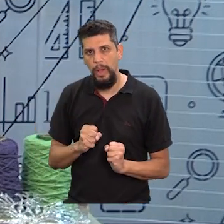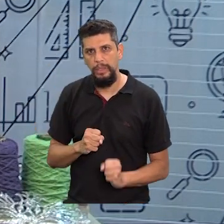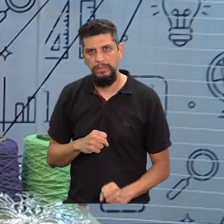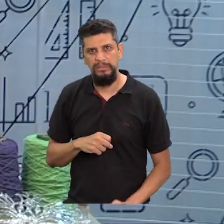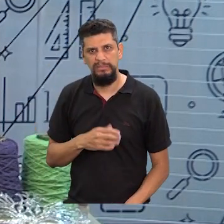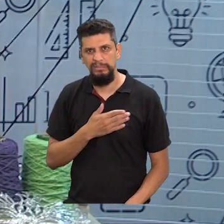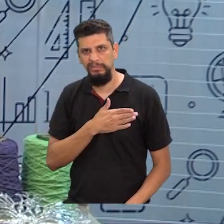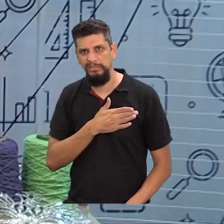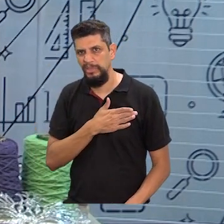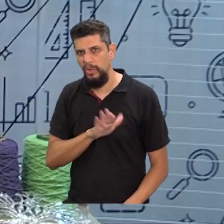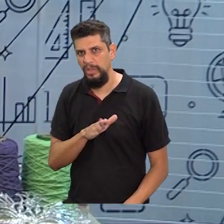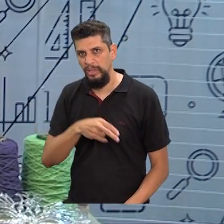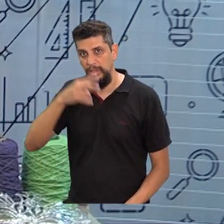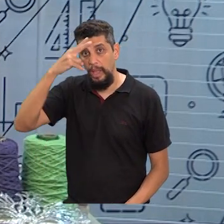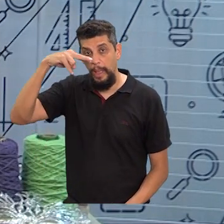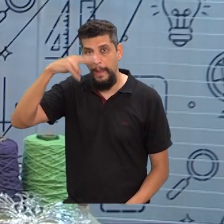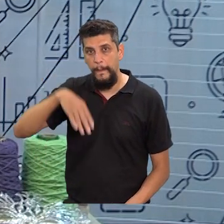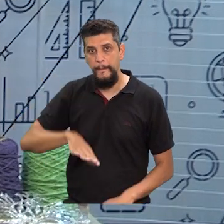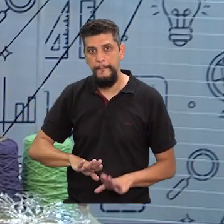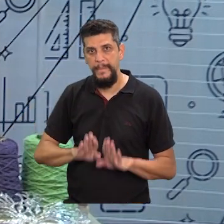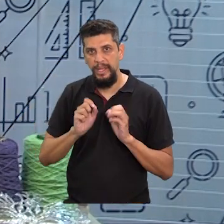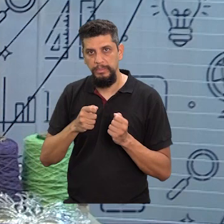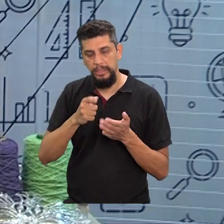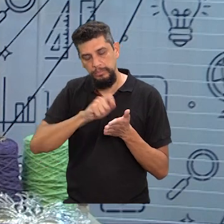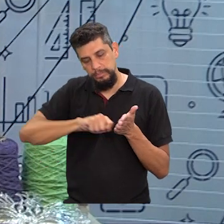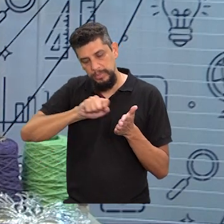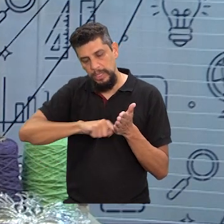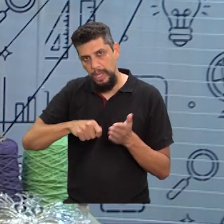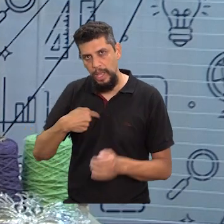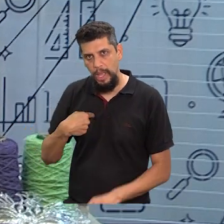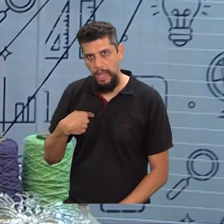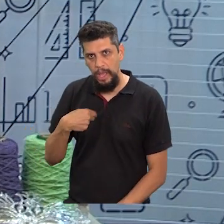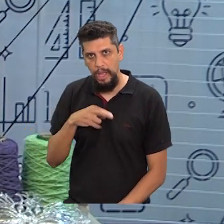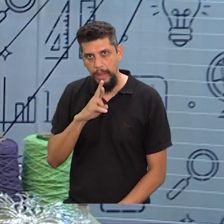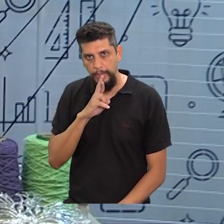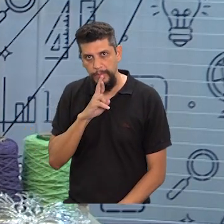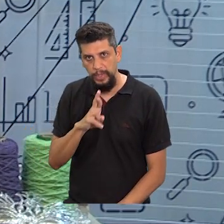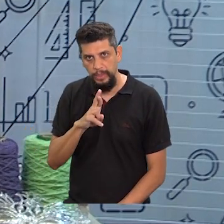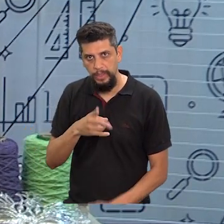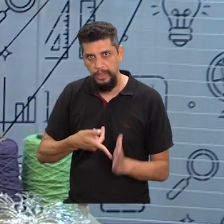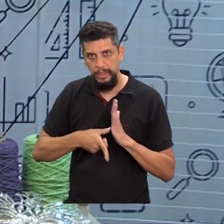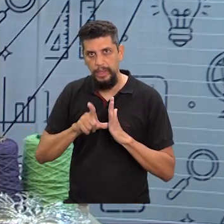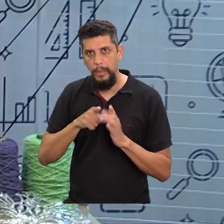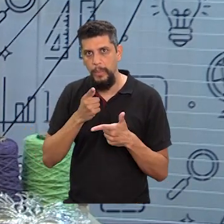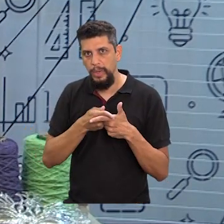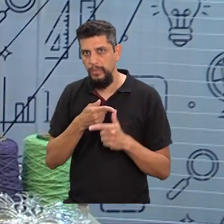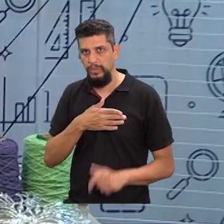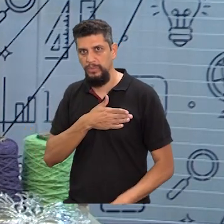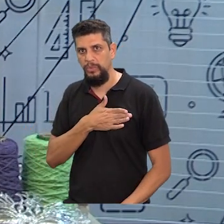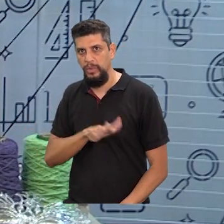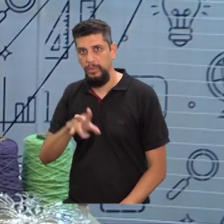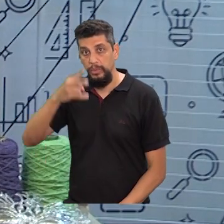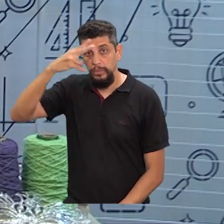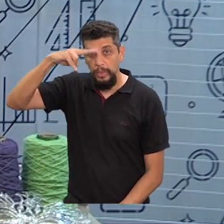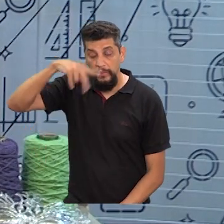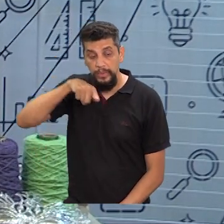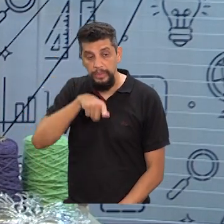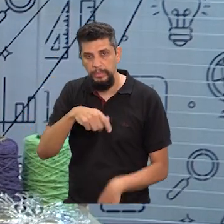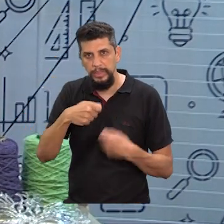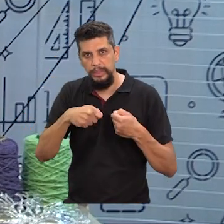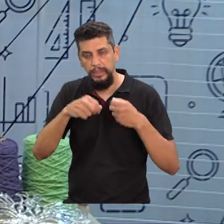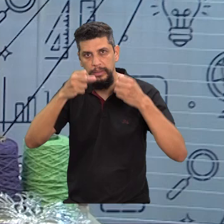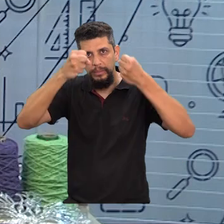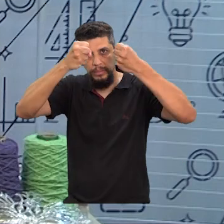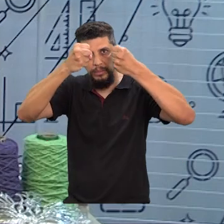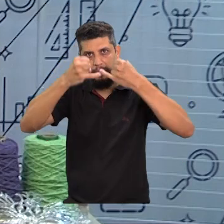detestar, não fica com medo, não. Você pode, só que você vai ter que justificar. Por exemplo, justifique a resposta anterior. Por que, que você detestou? Daí você tem que